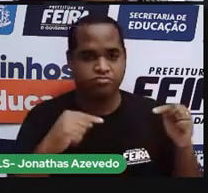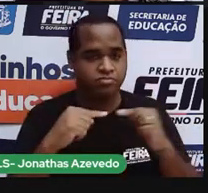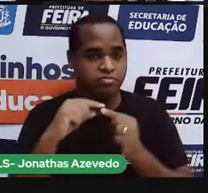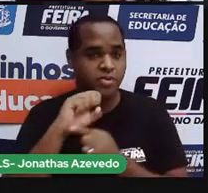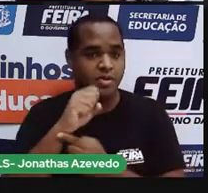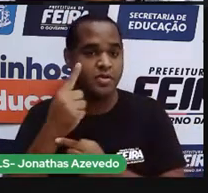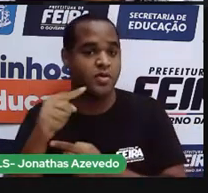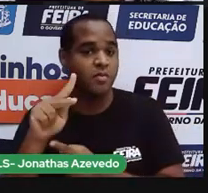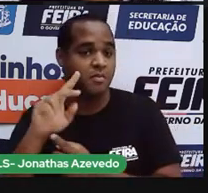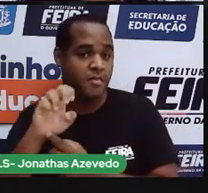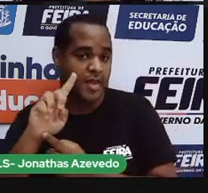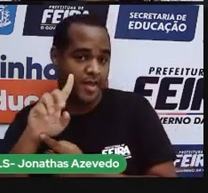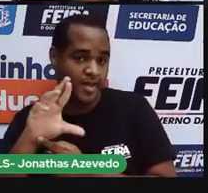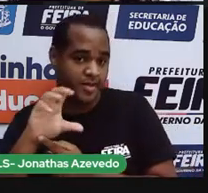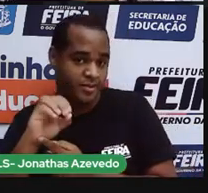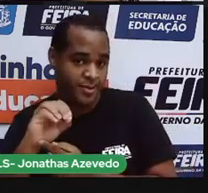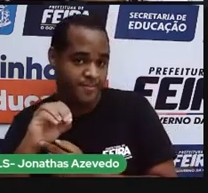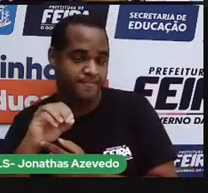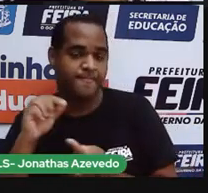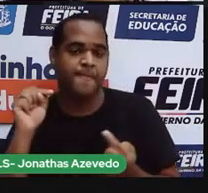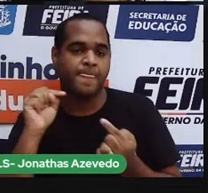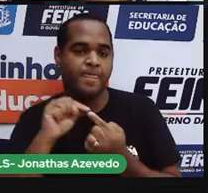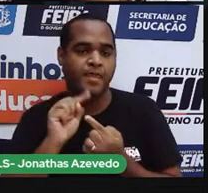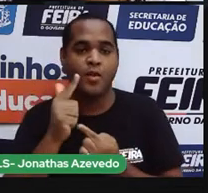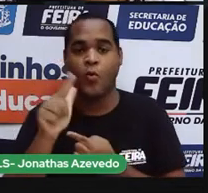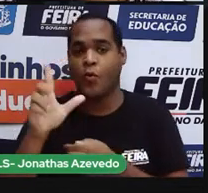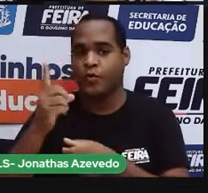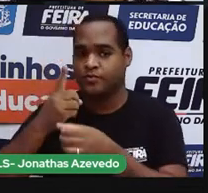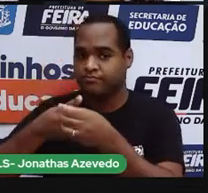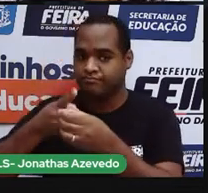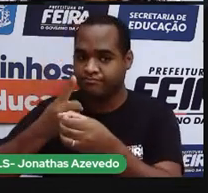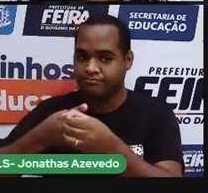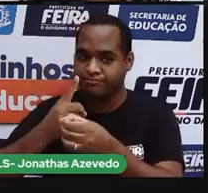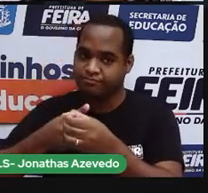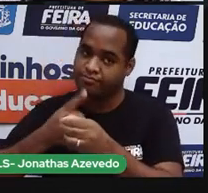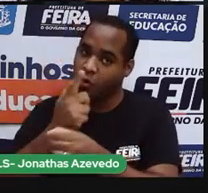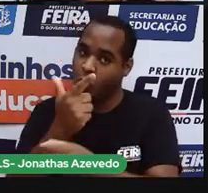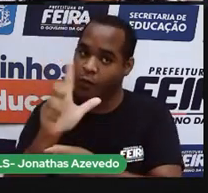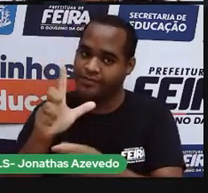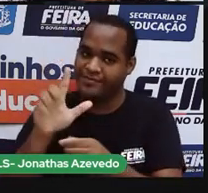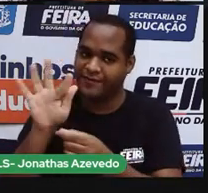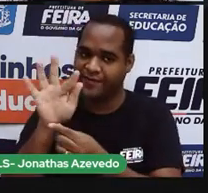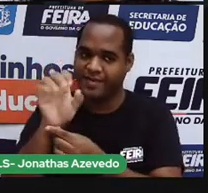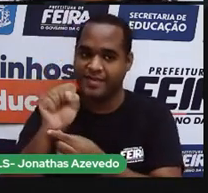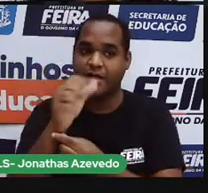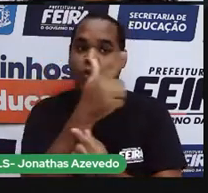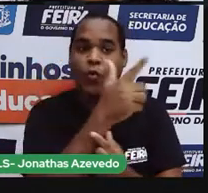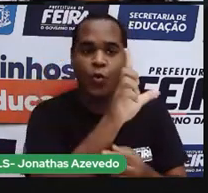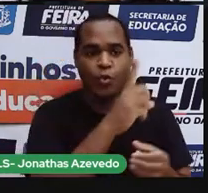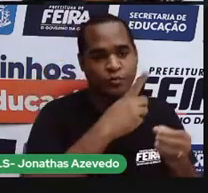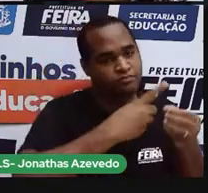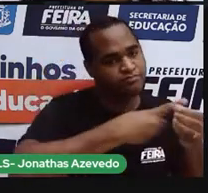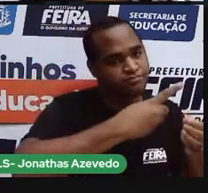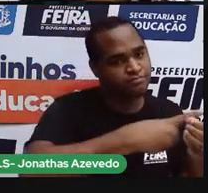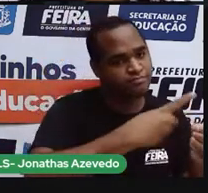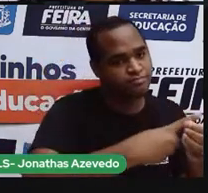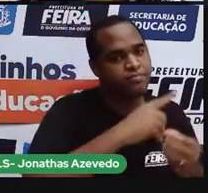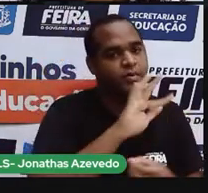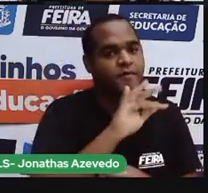semana. Uma é comemorada em um distrito de feira e essa em outro distrito.